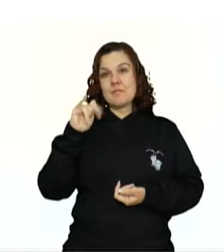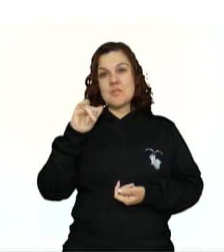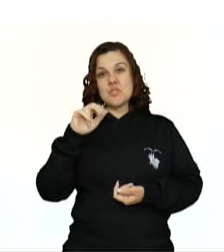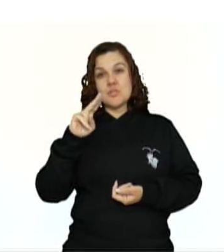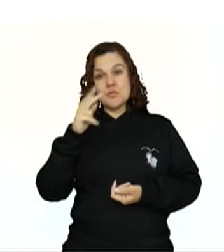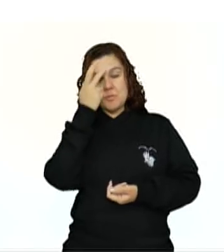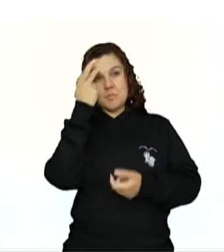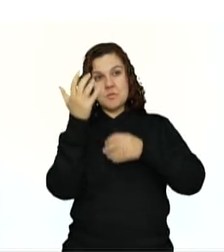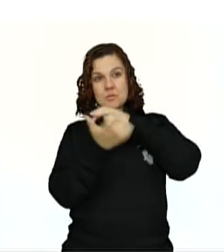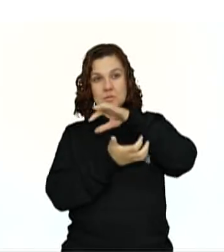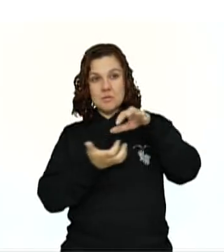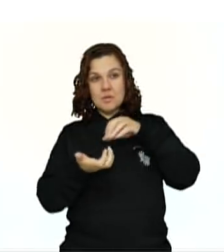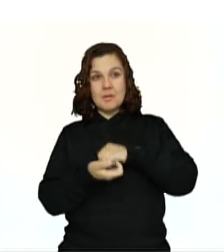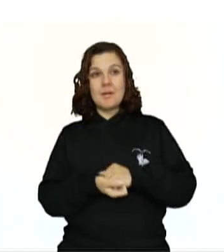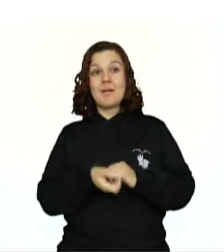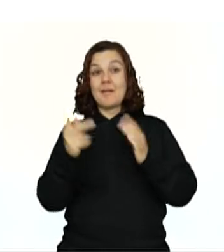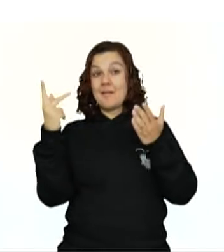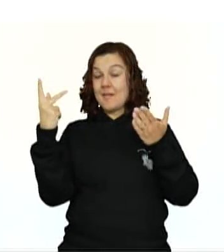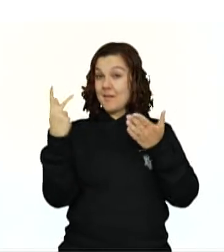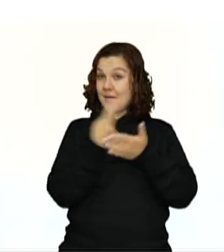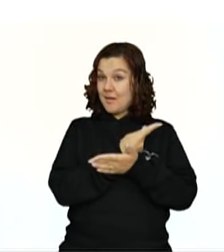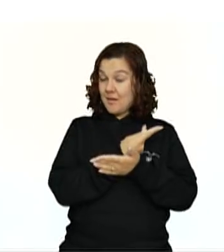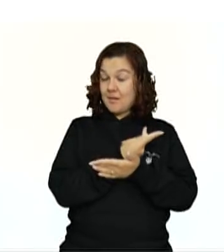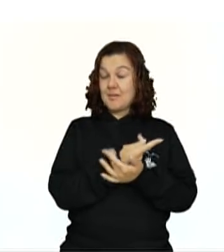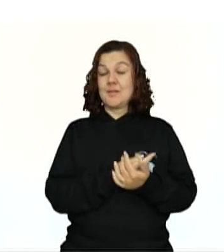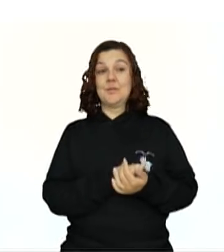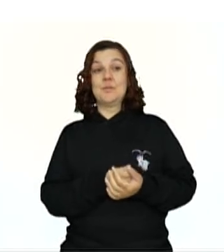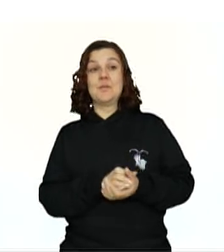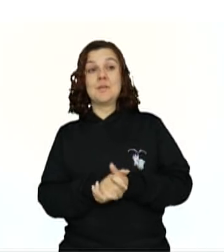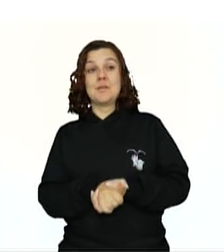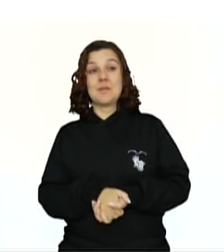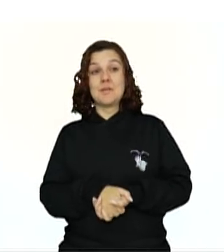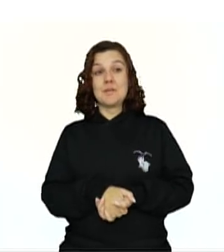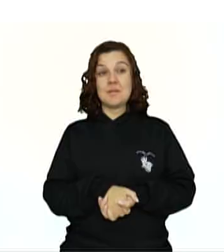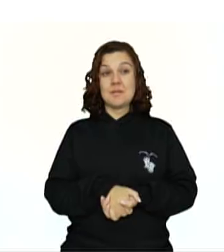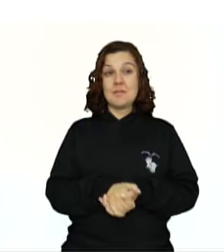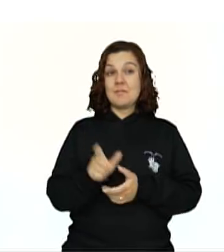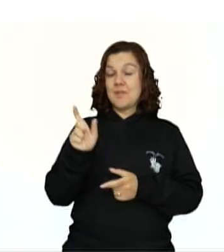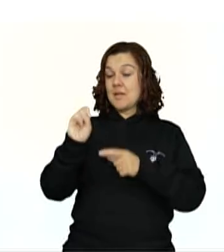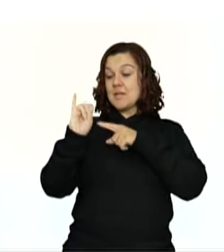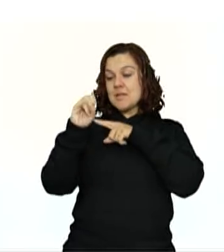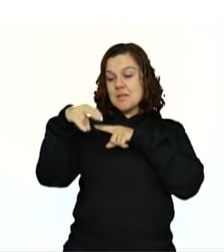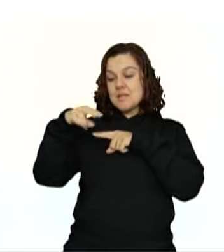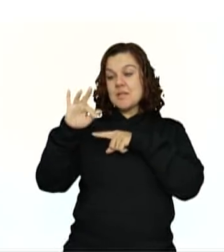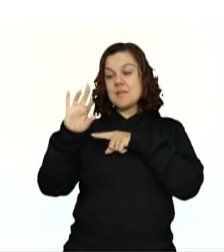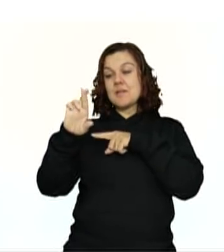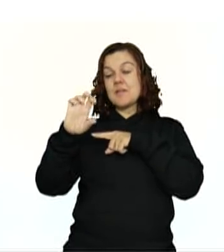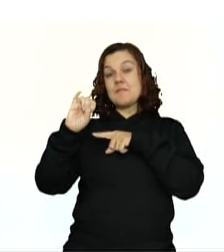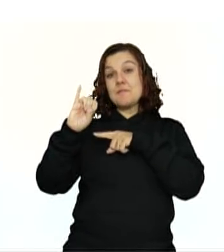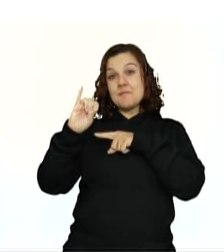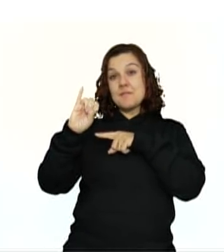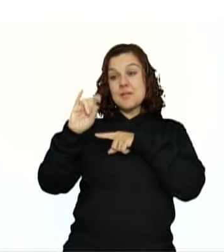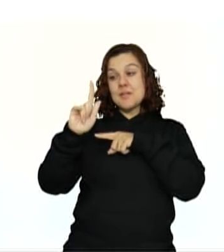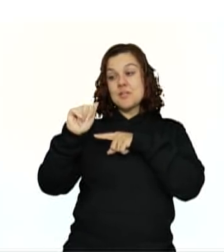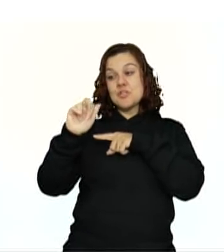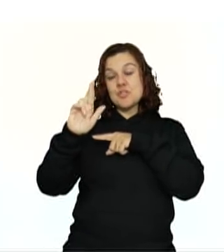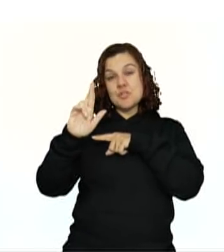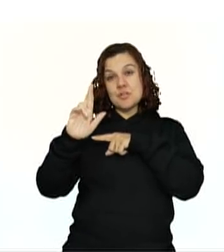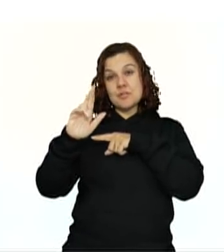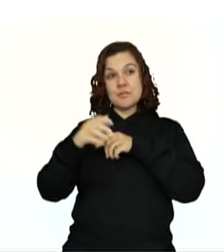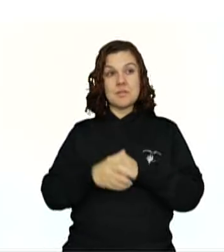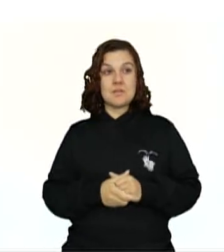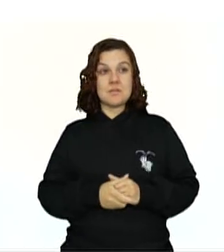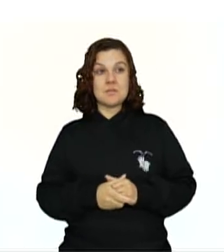aos desordeiros. Está errado, porque é a palavra infringir, que vem